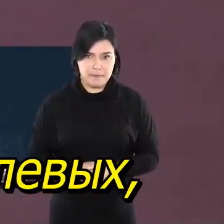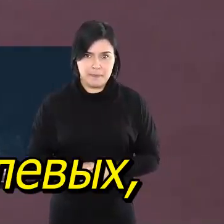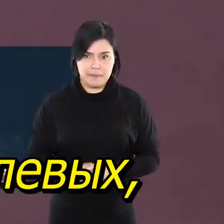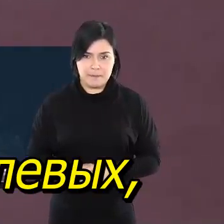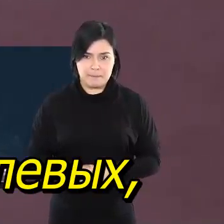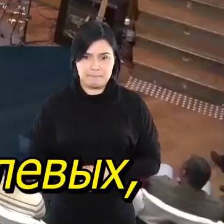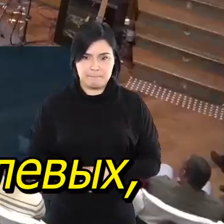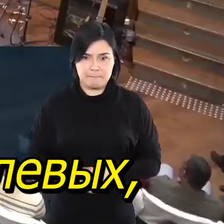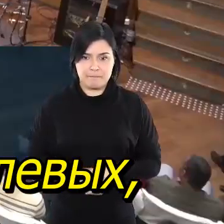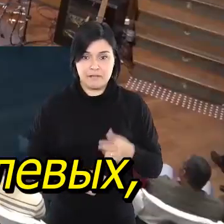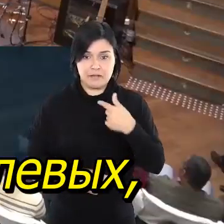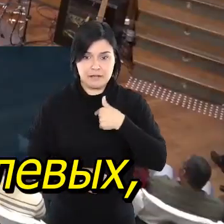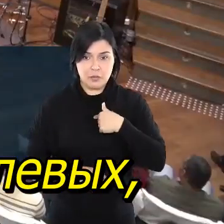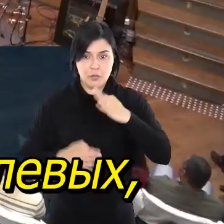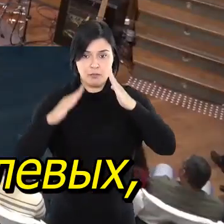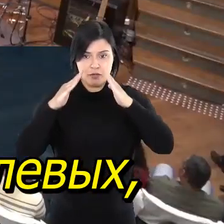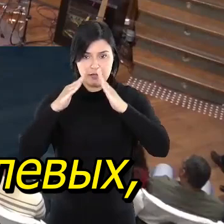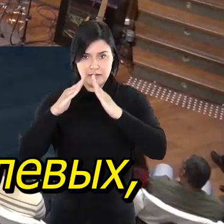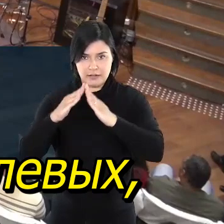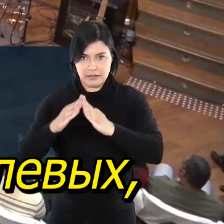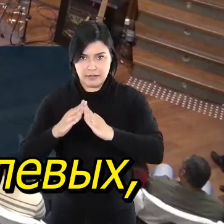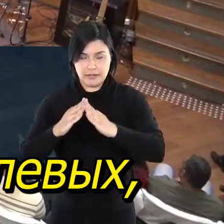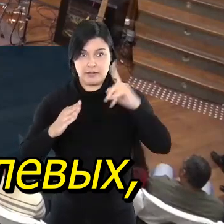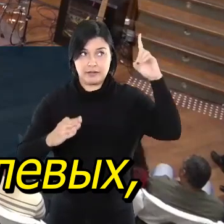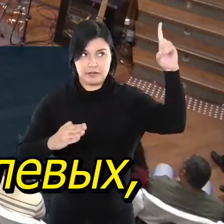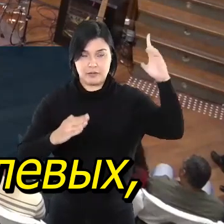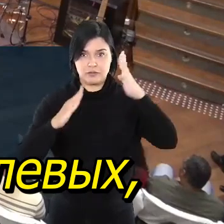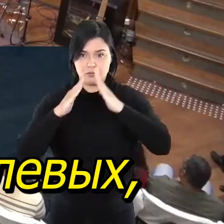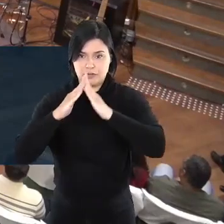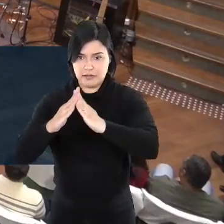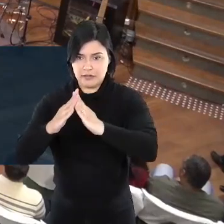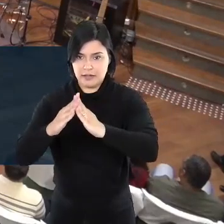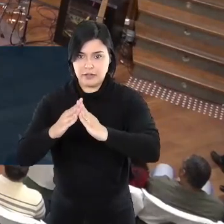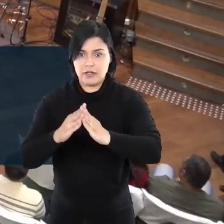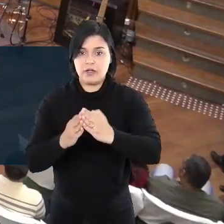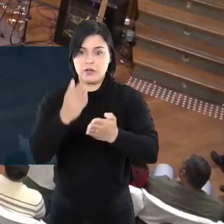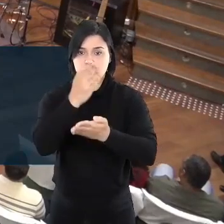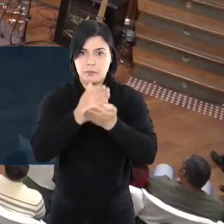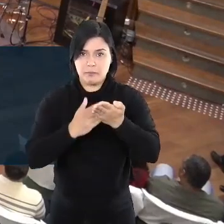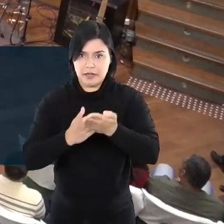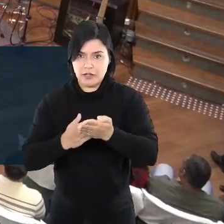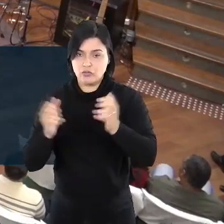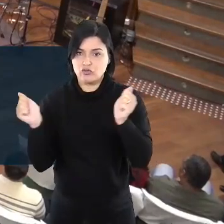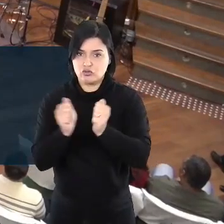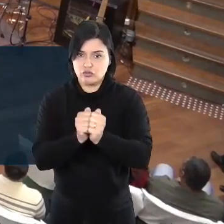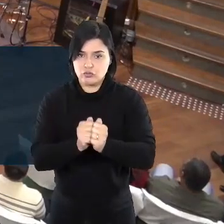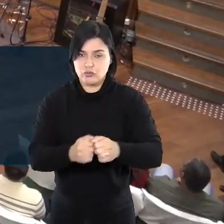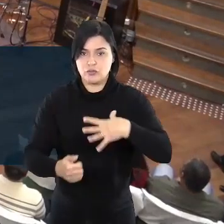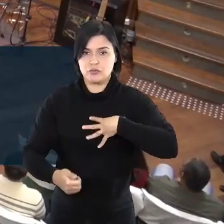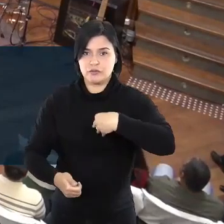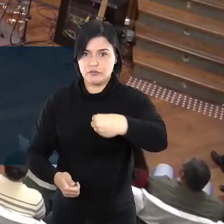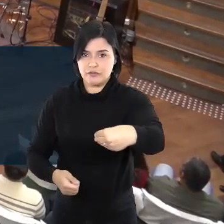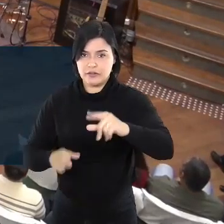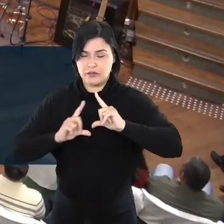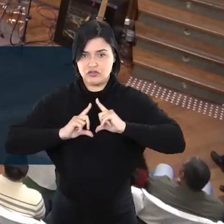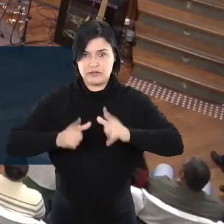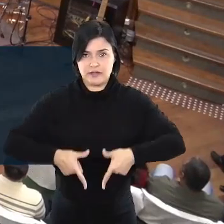E habitarei no meio dos filhos de Israel e serei o seu